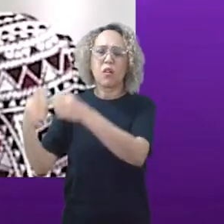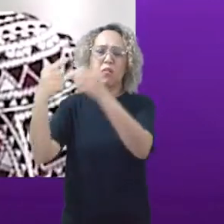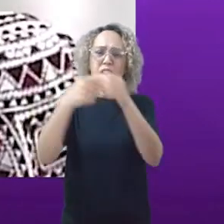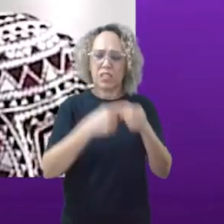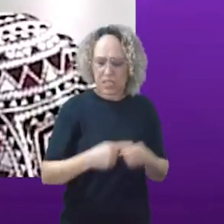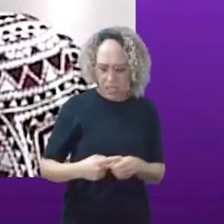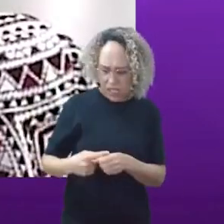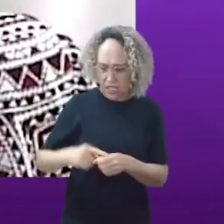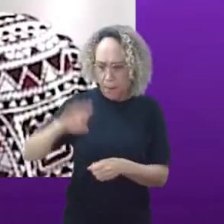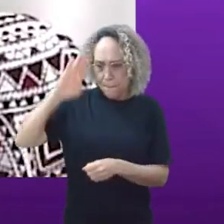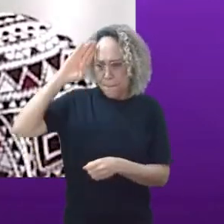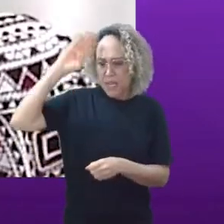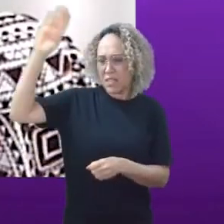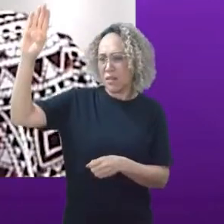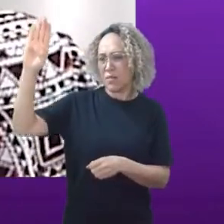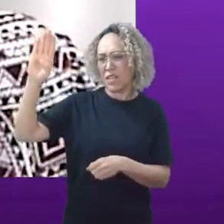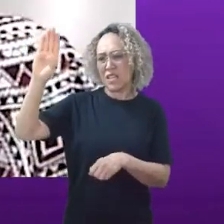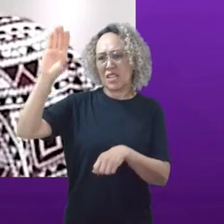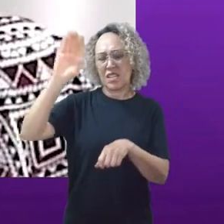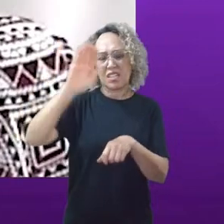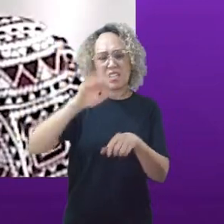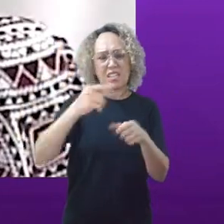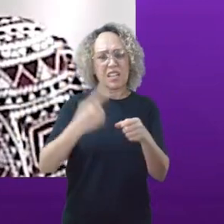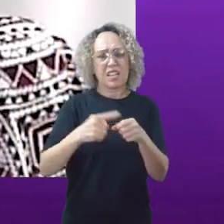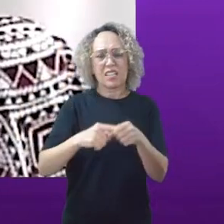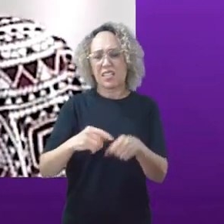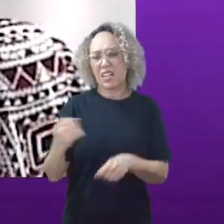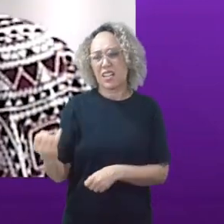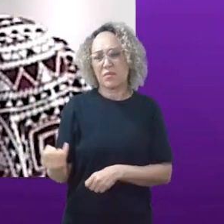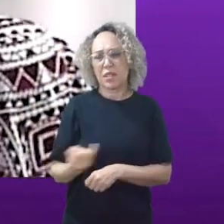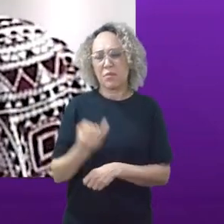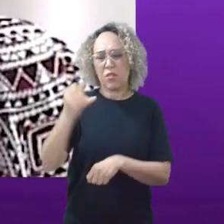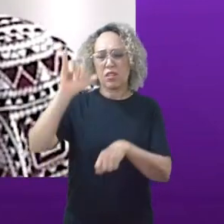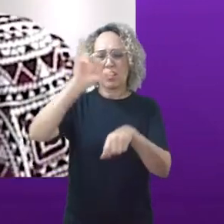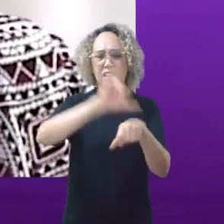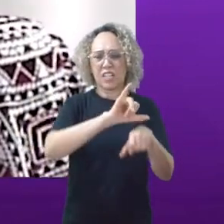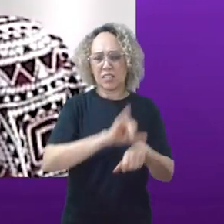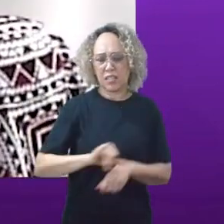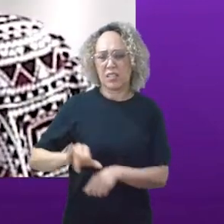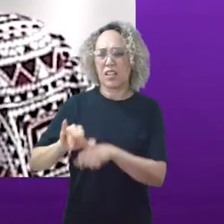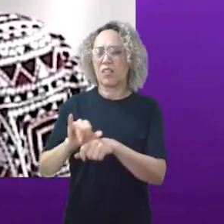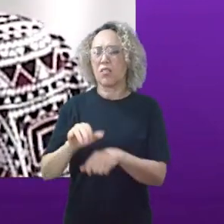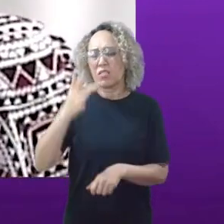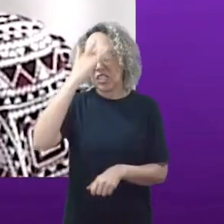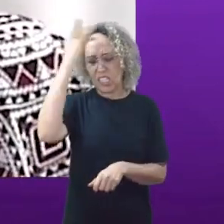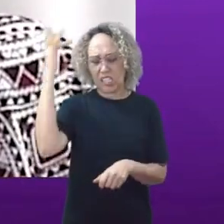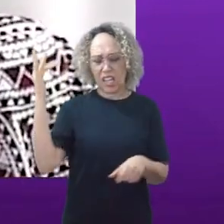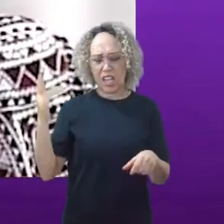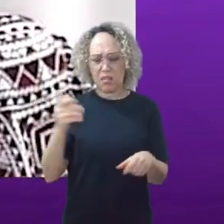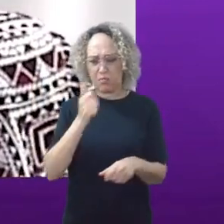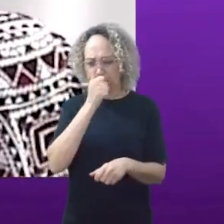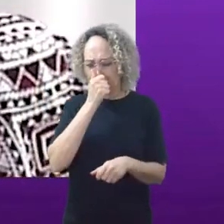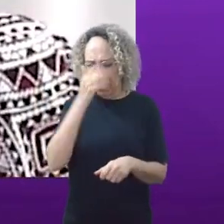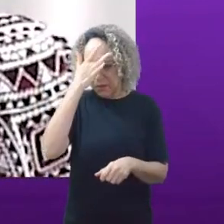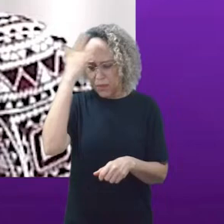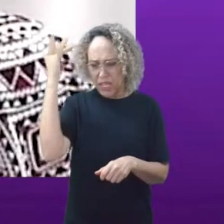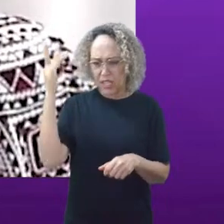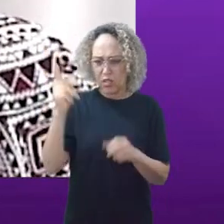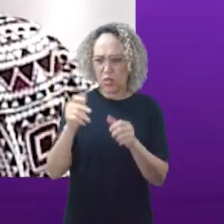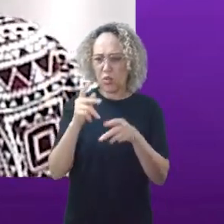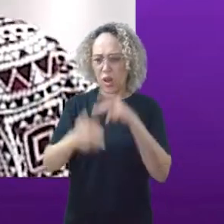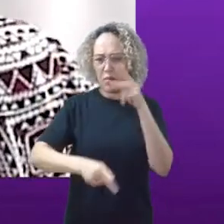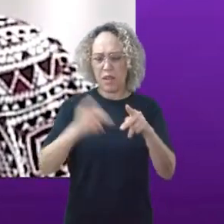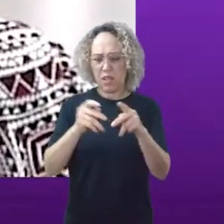grandes regiões metropolitanas, onde a gente tem um acúmulo de pessoas e muitas vezes há essa percepção de que